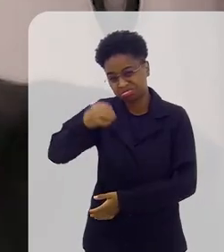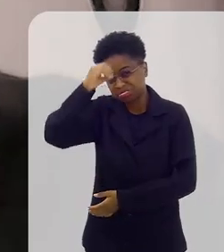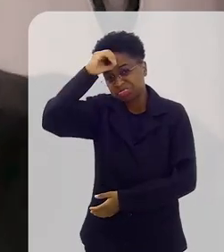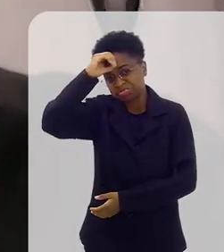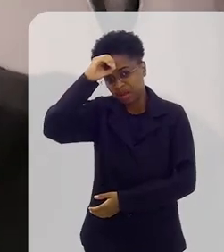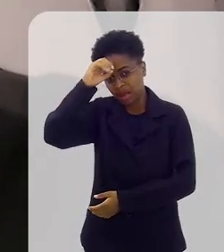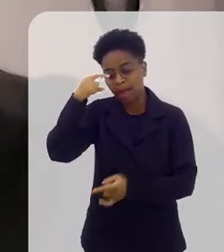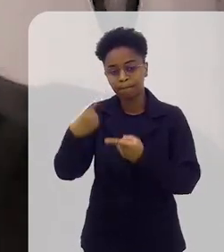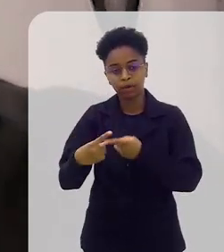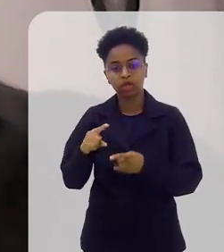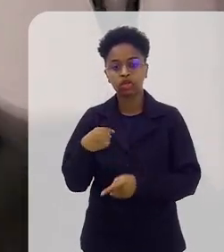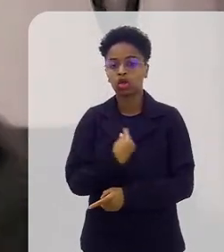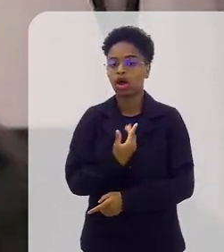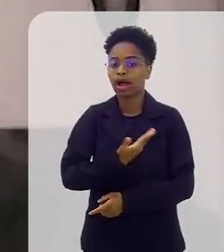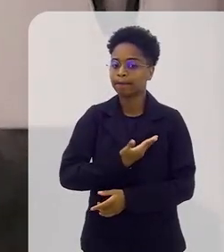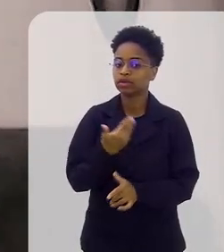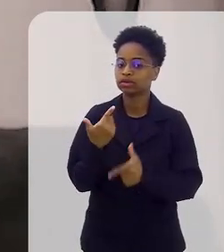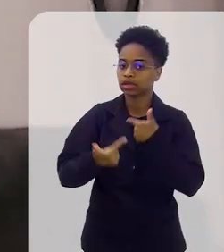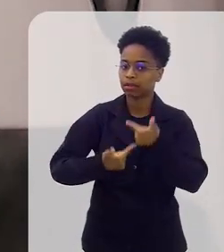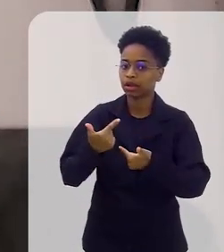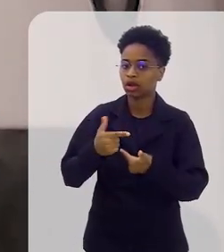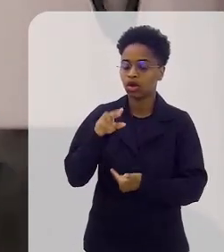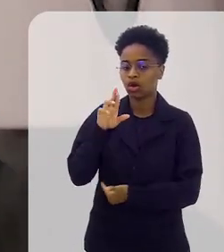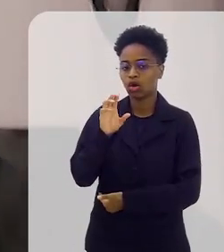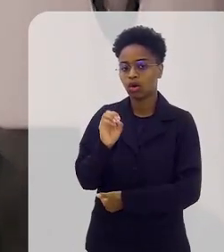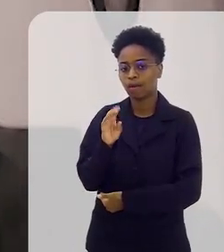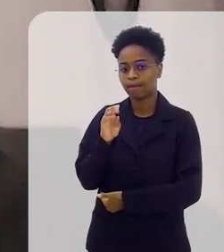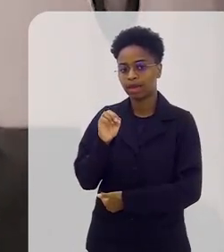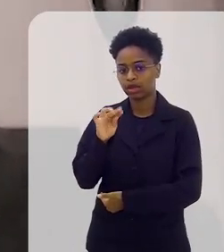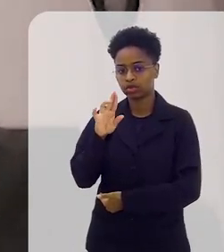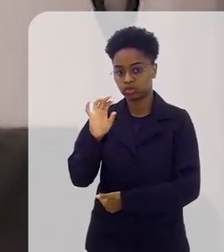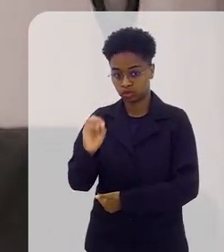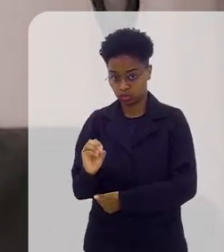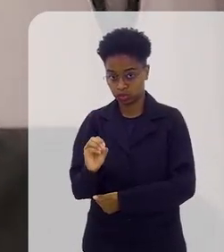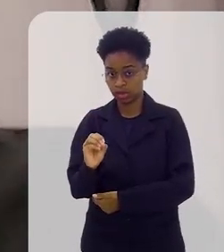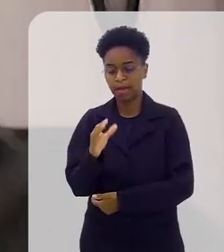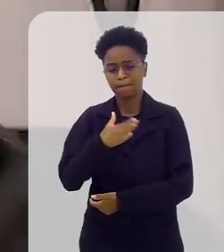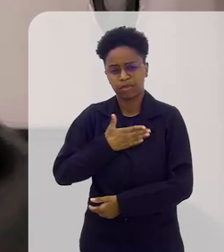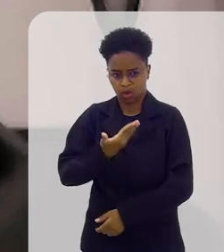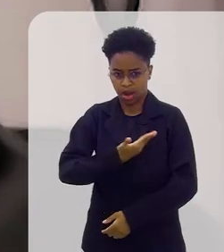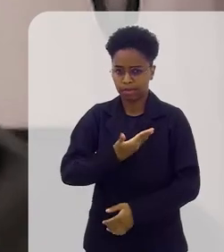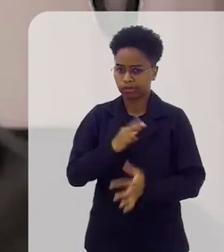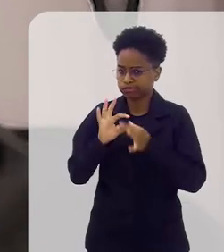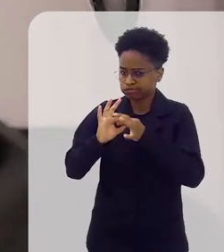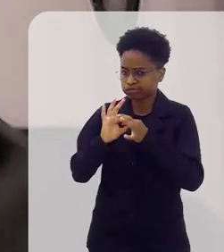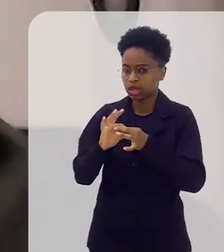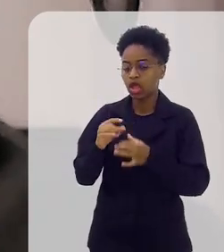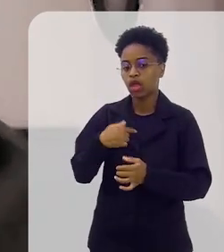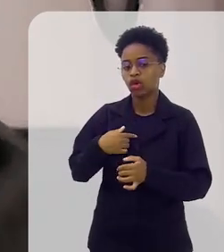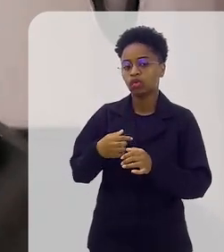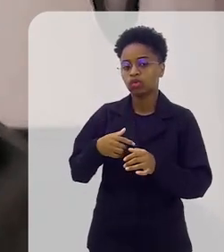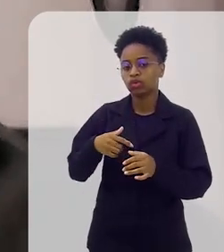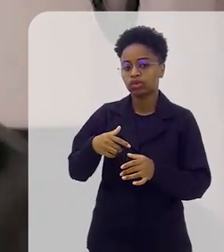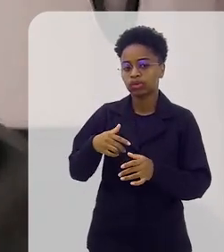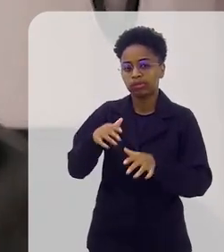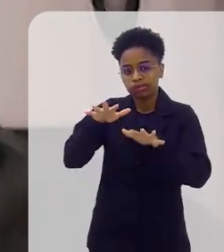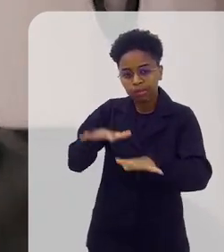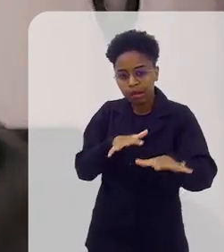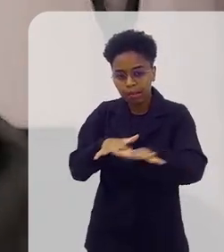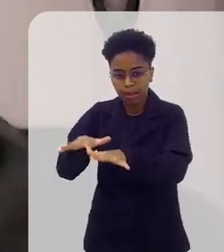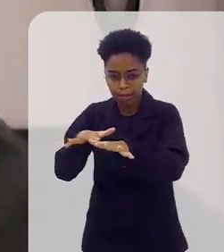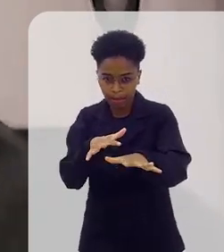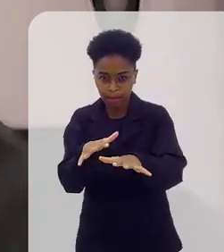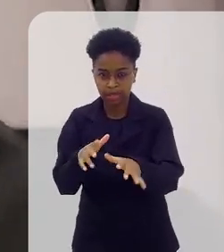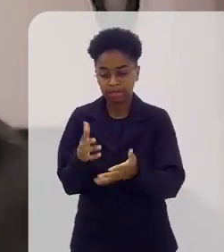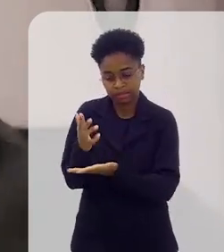que eu não sabia muita coisa, que o nosso colega de trabalho chamado Roberto Zanietti, que era muito meu amigo, quando eu fiz o meu desfile de protótipo,